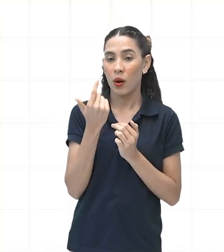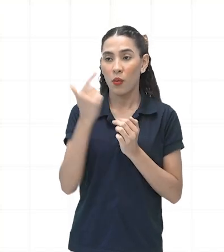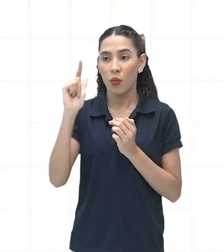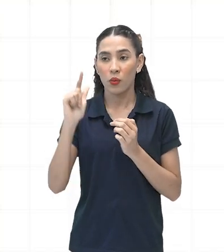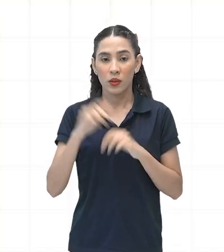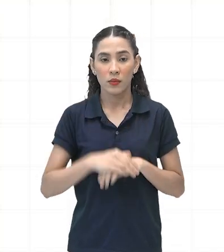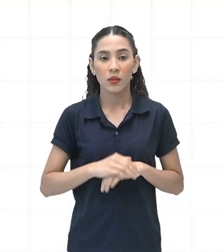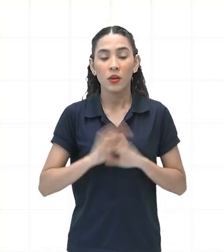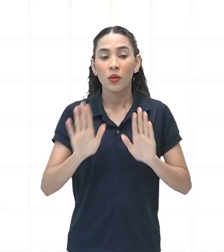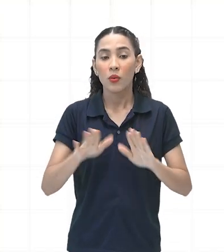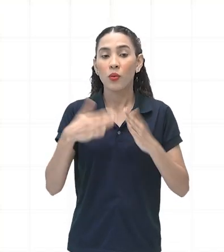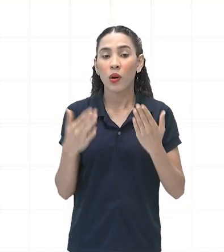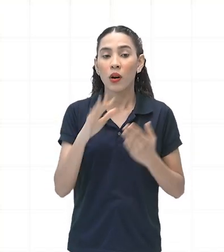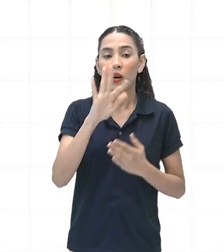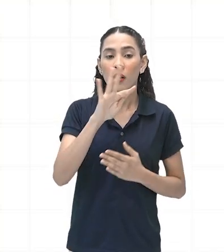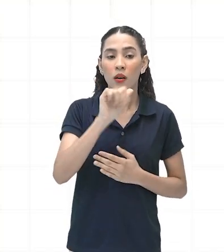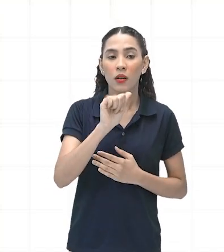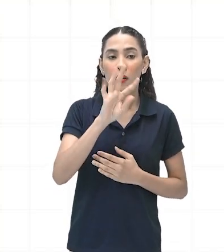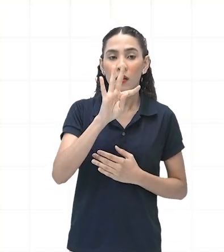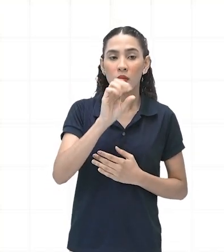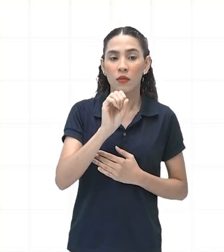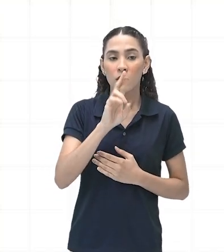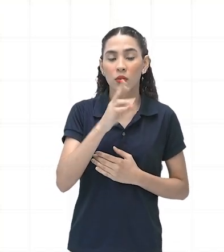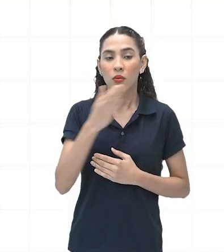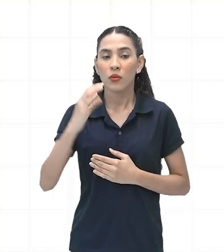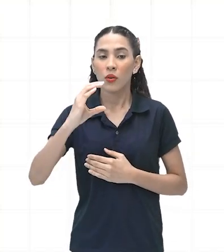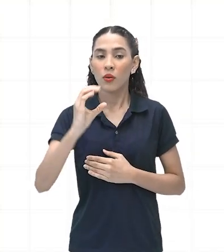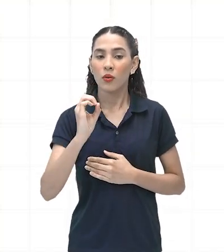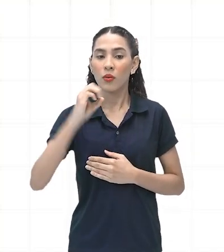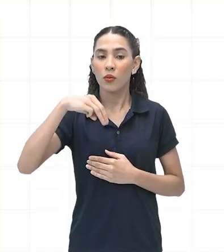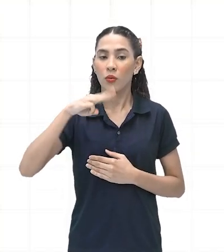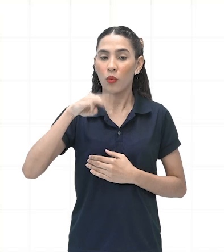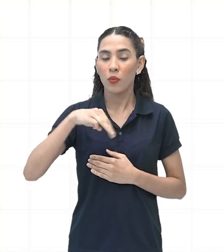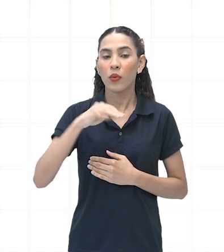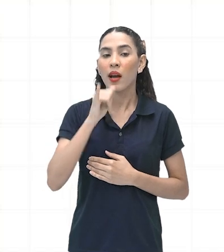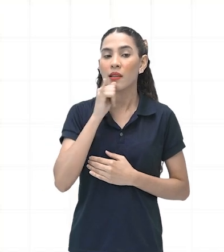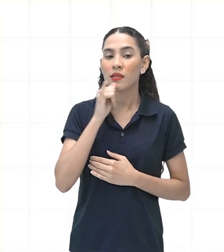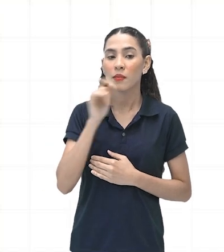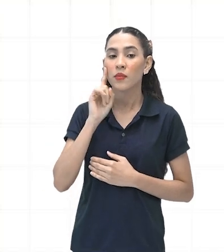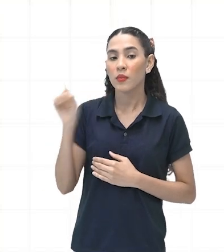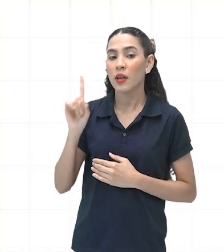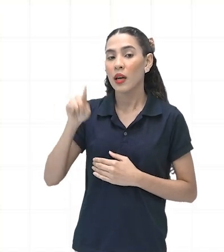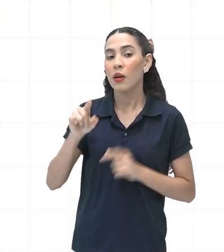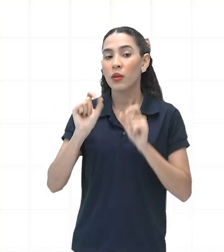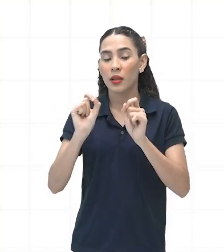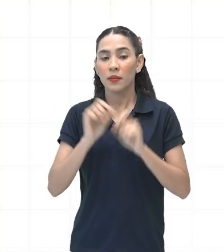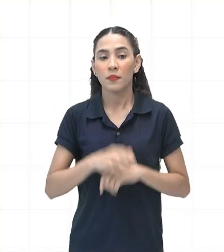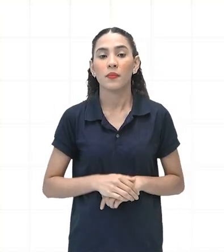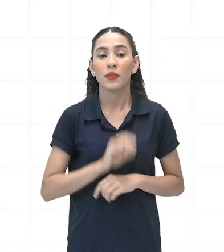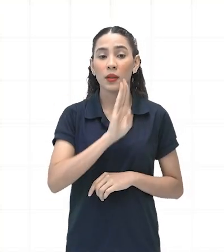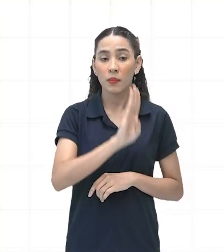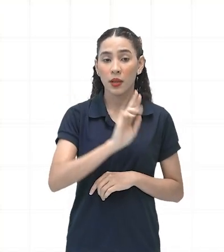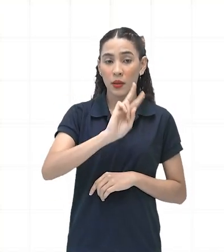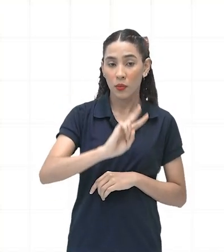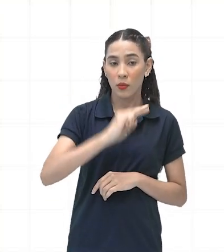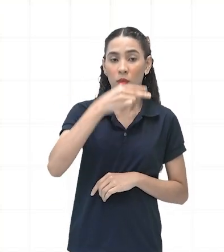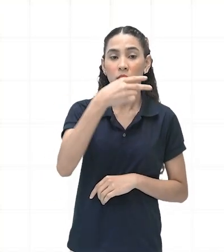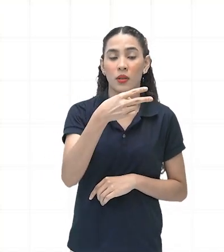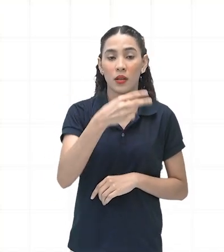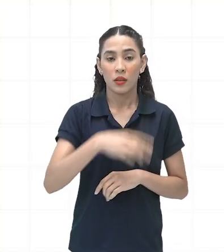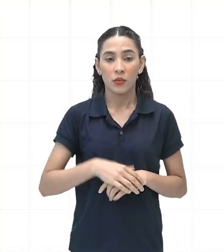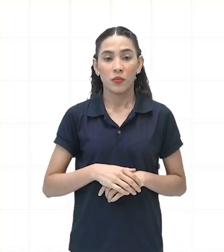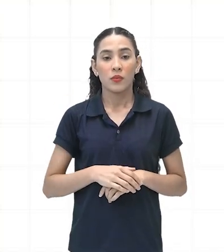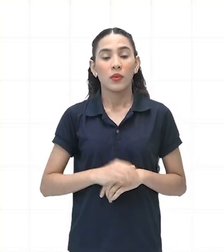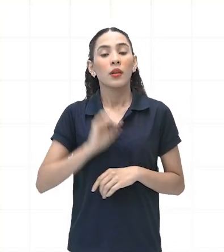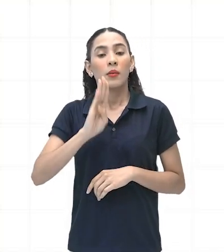parcela. Quem é o fator comum? O fator comum aqui, ó, é exatamente esse. B ao quadrado,